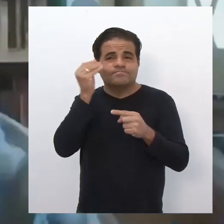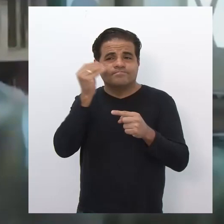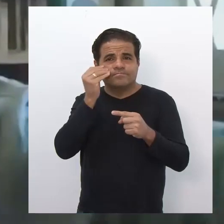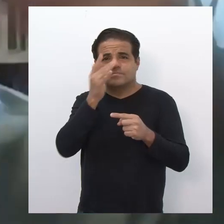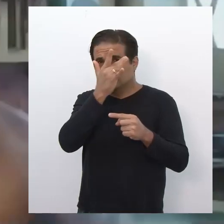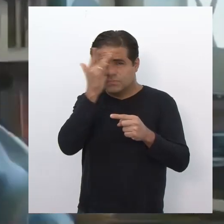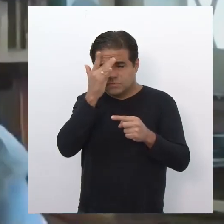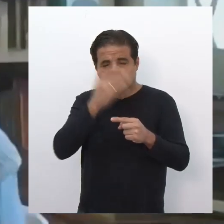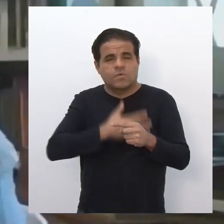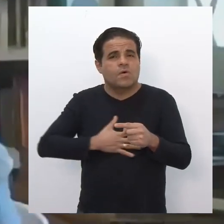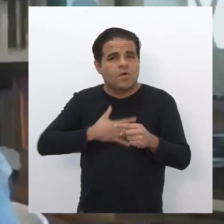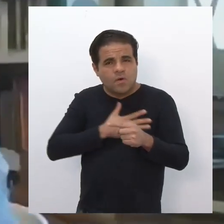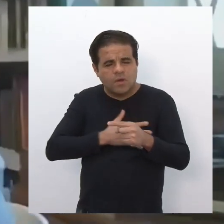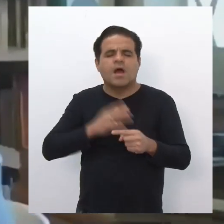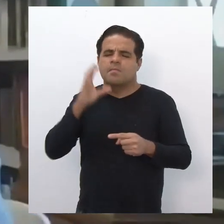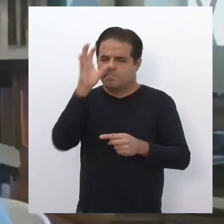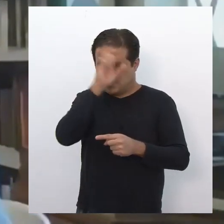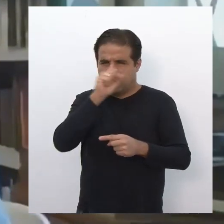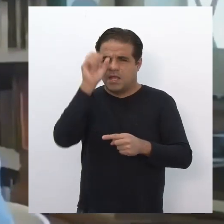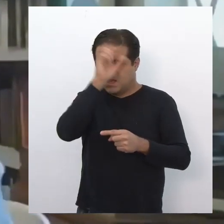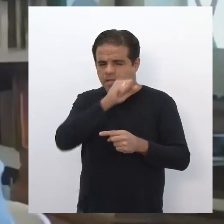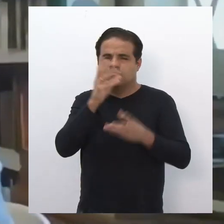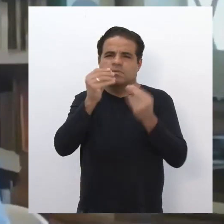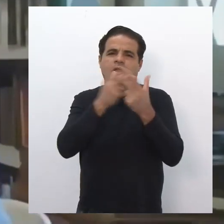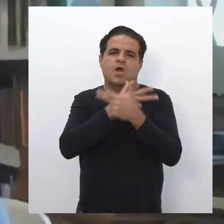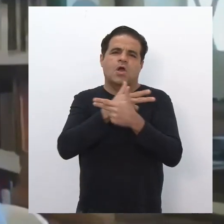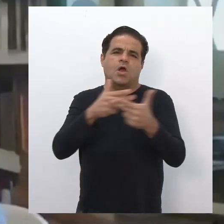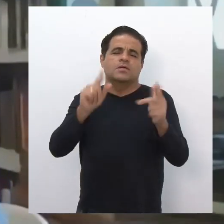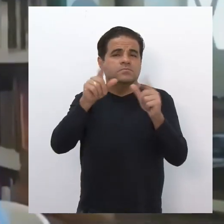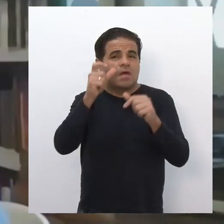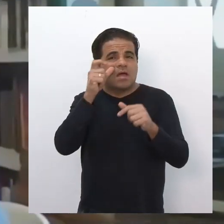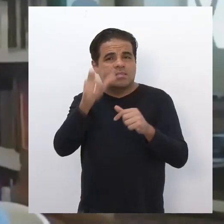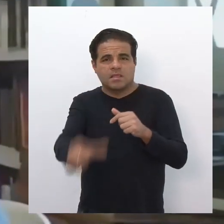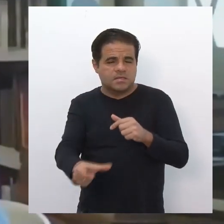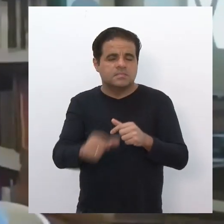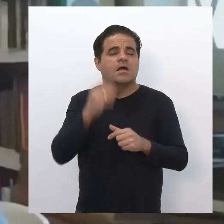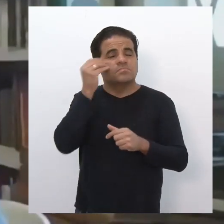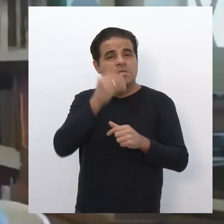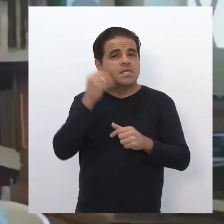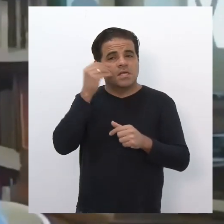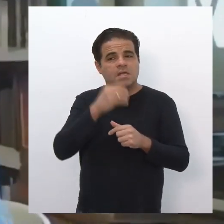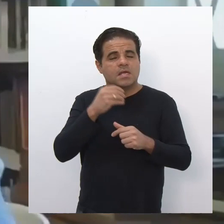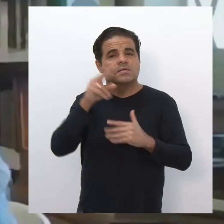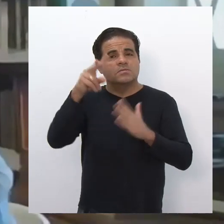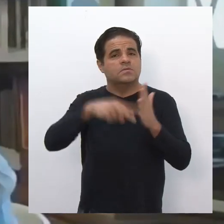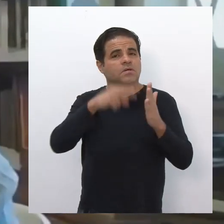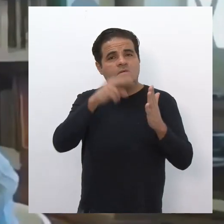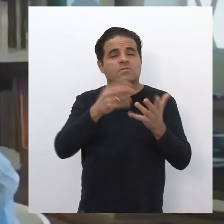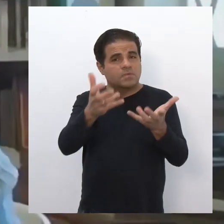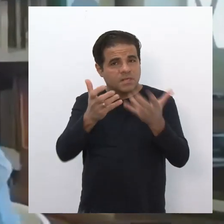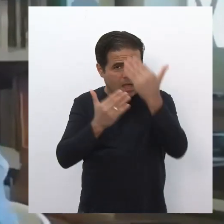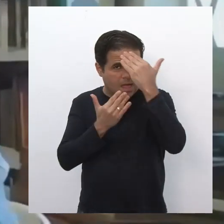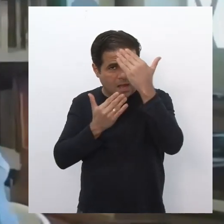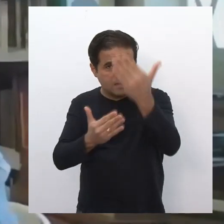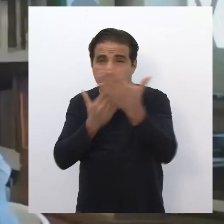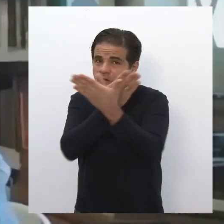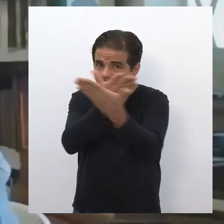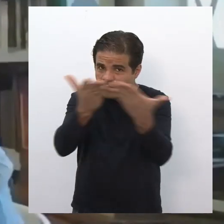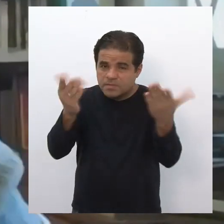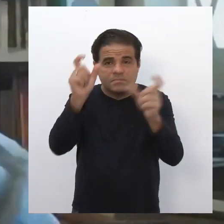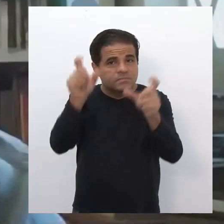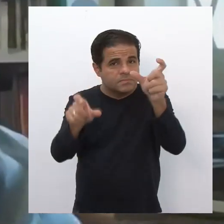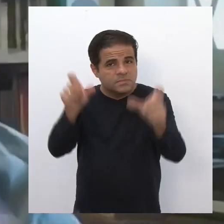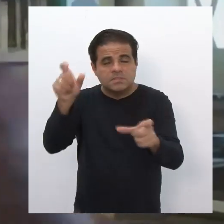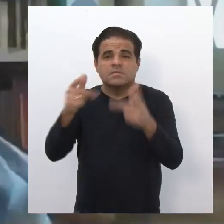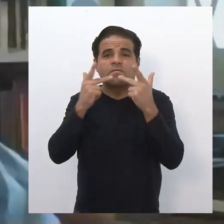aí ela vai aprender um monte de coisa, né? Então, acho que isso é muito importante na experiência do clube de leitura. Queria agradecer muito a vocês